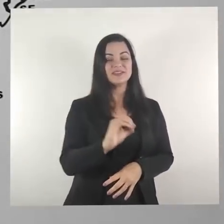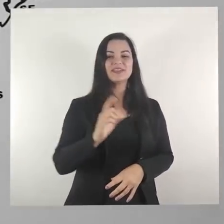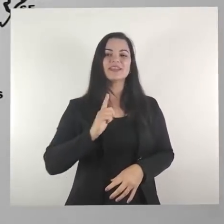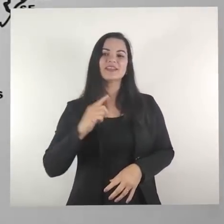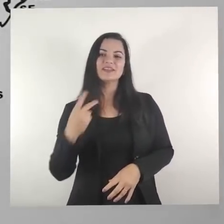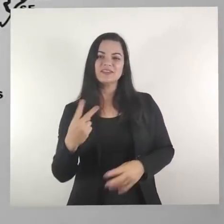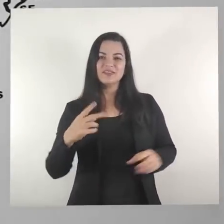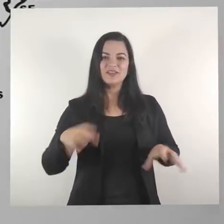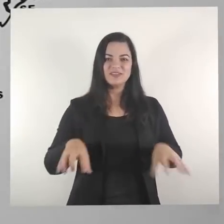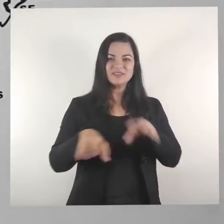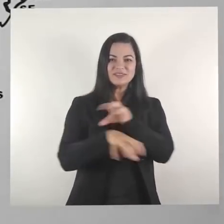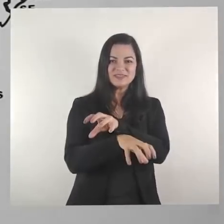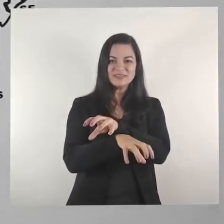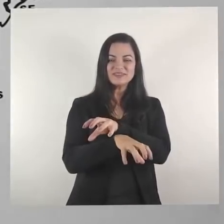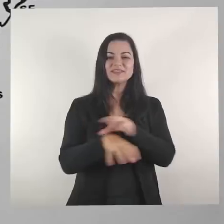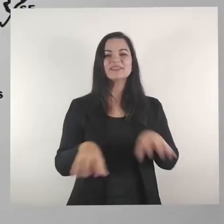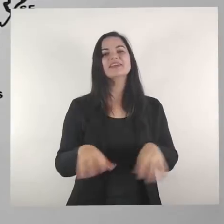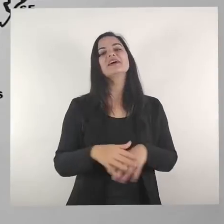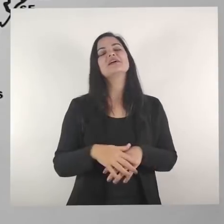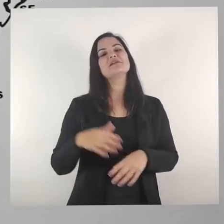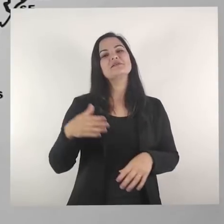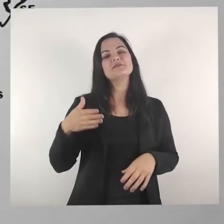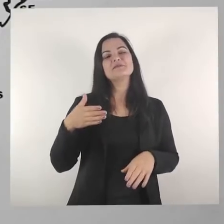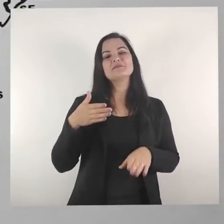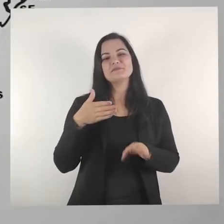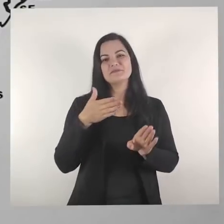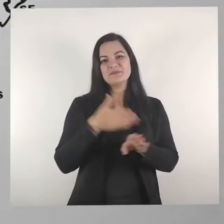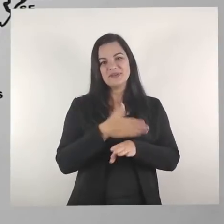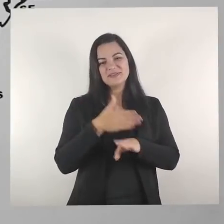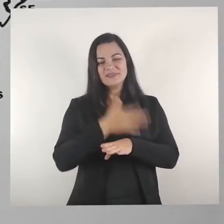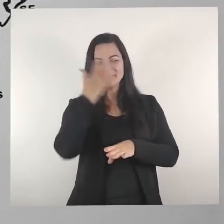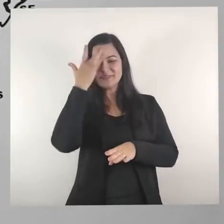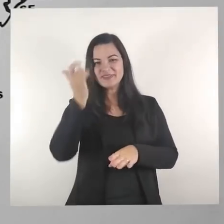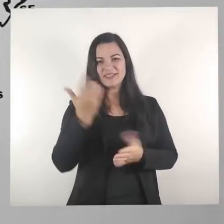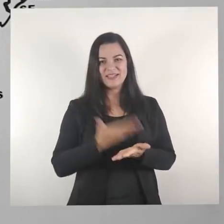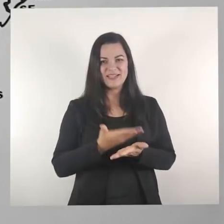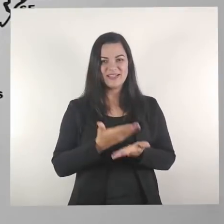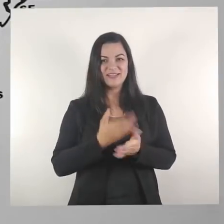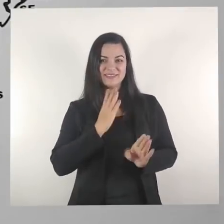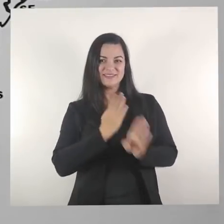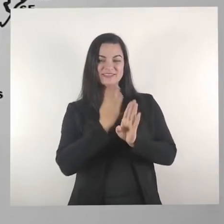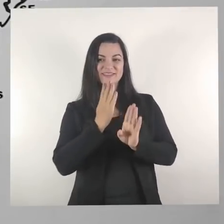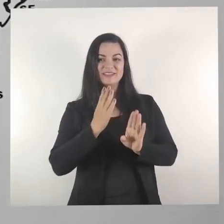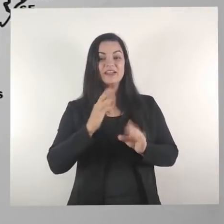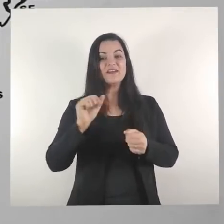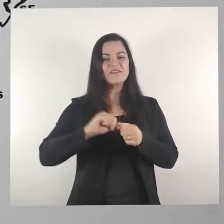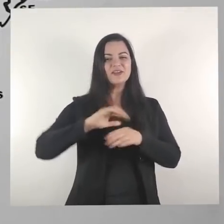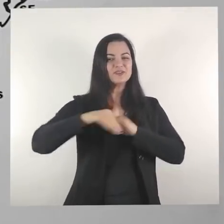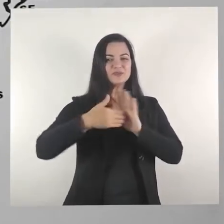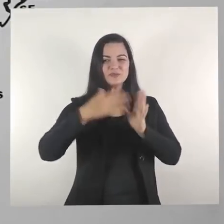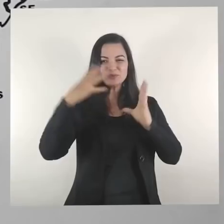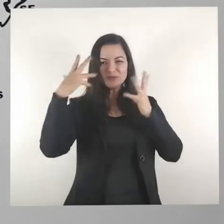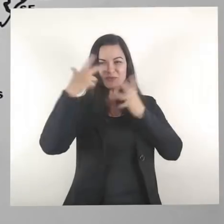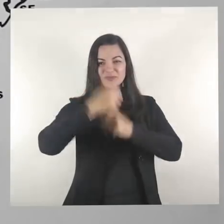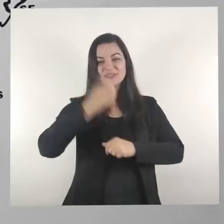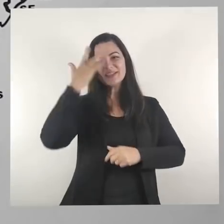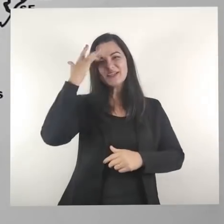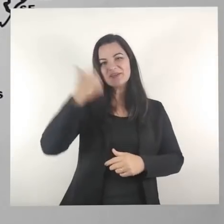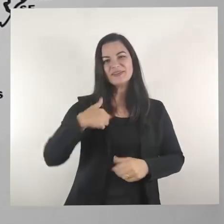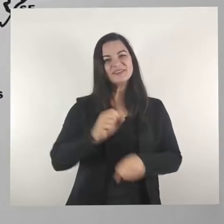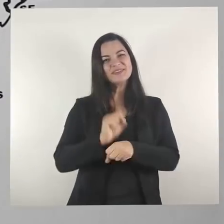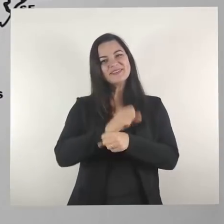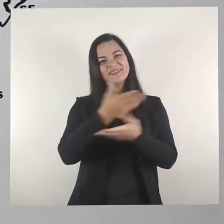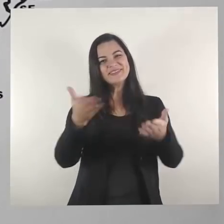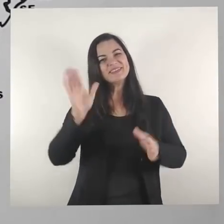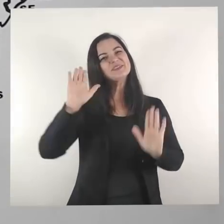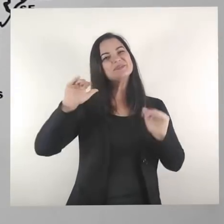aqui, 2 biomas vão fazer parte das nossas descobertas. Então caprichem nos desafios aí e amanhã a